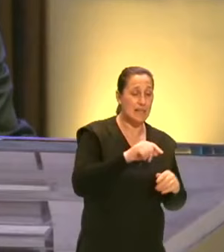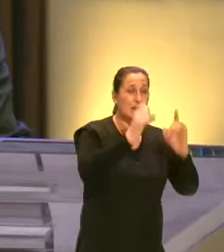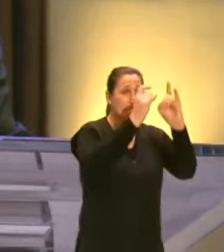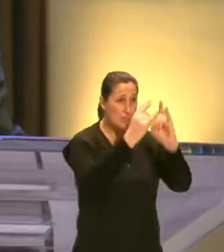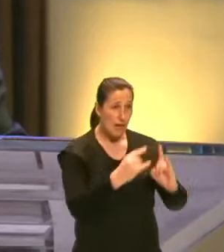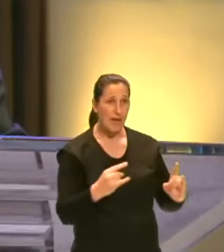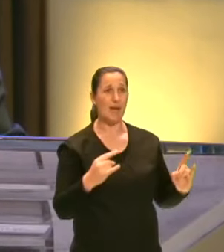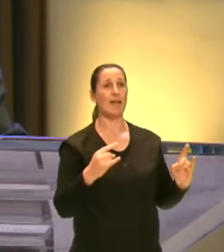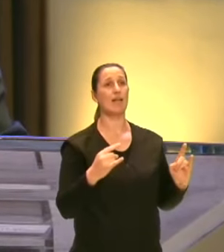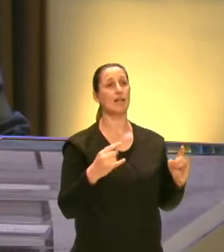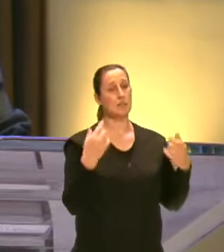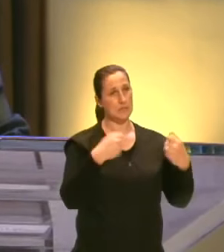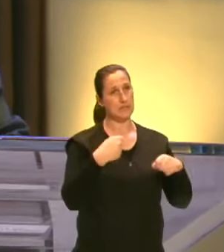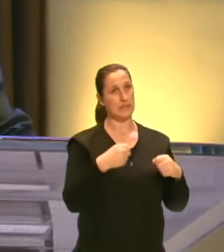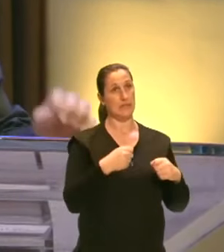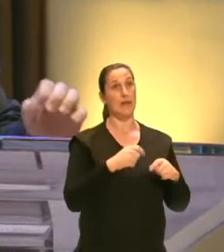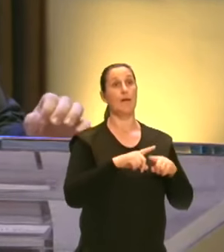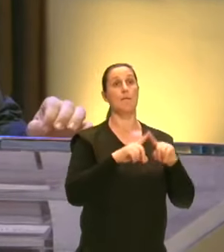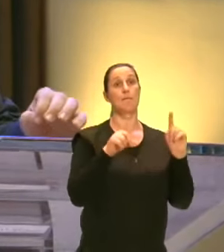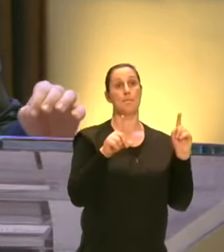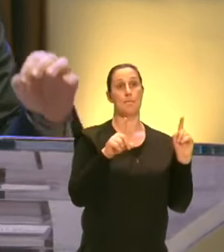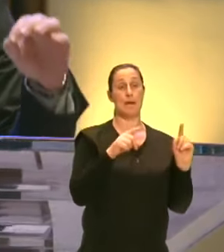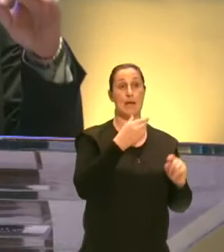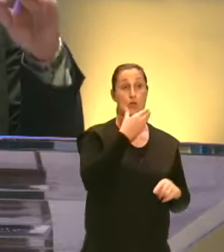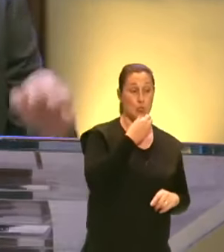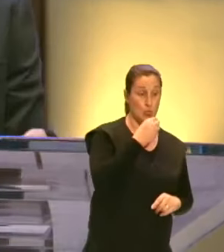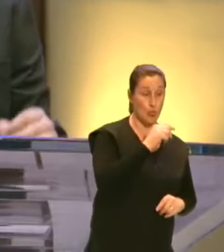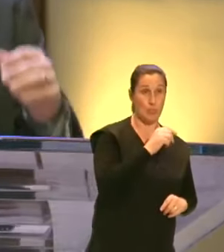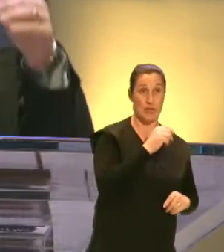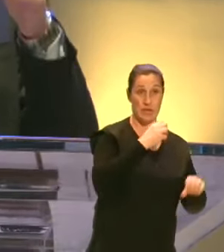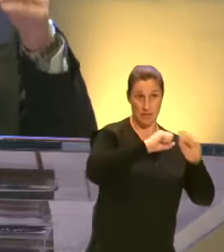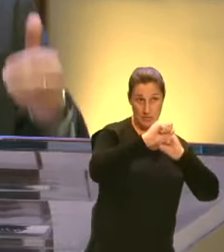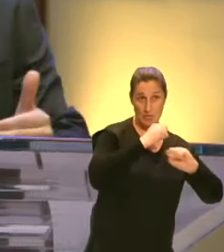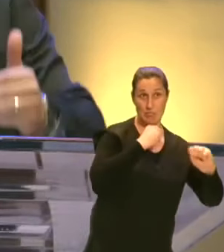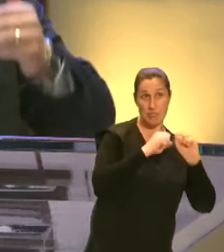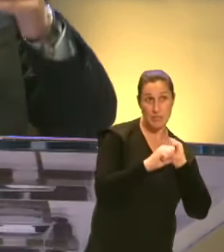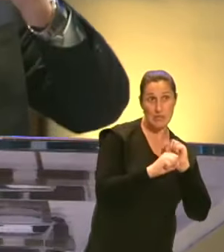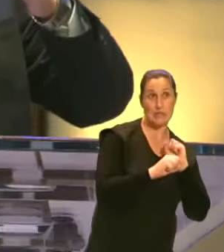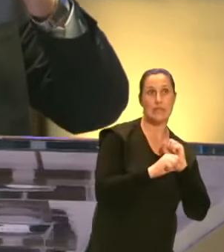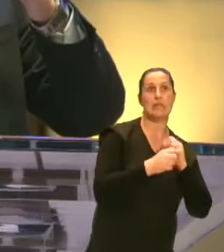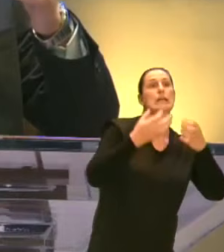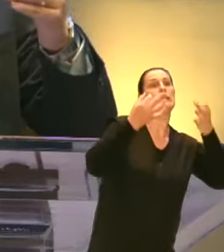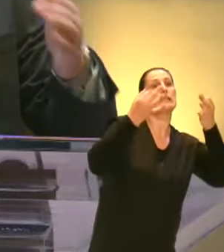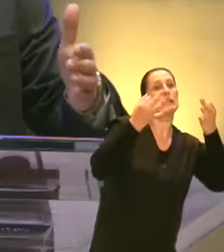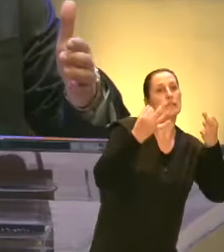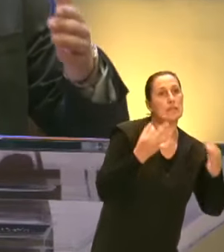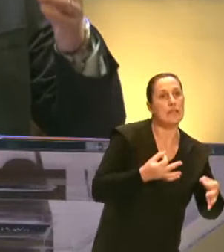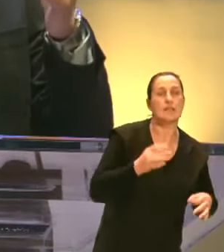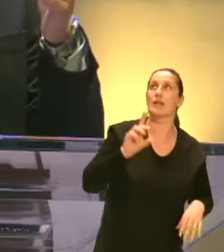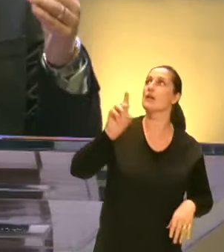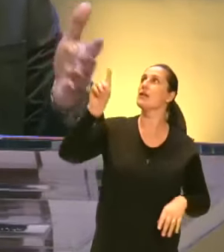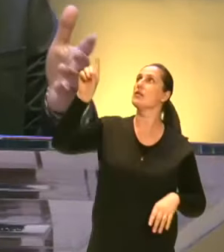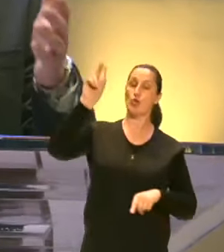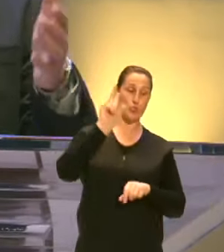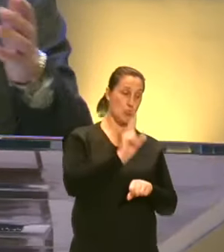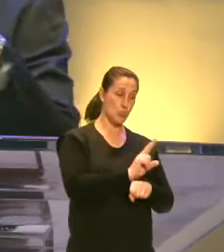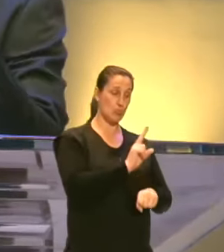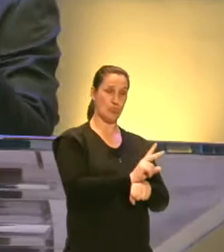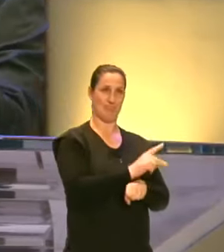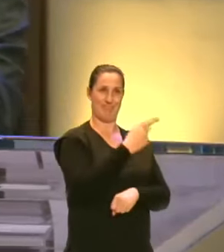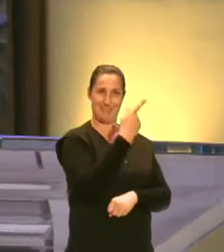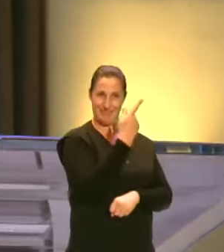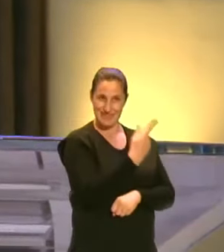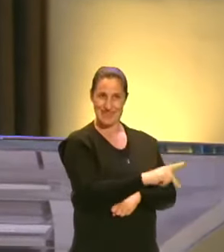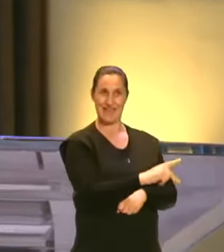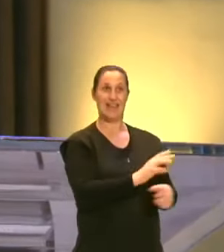barraca. Mas ele tem a certeza de que Deus o estava guardando. O Senhor